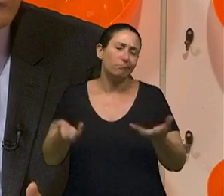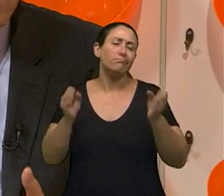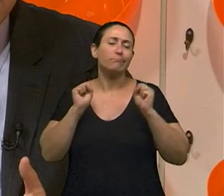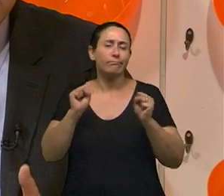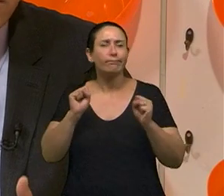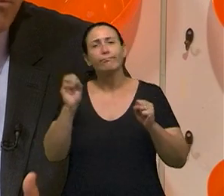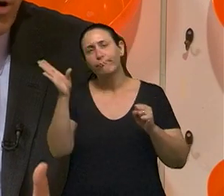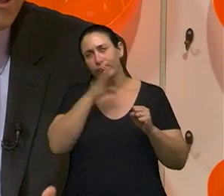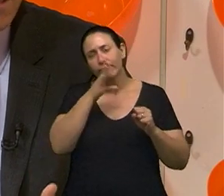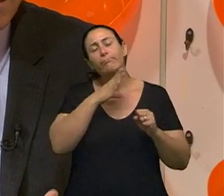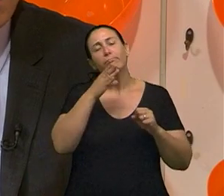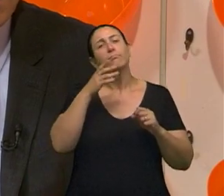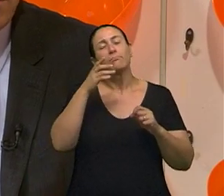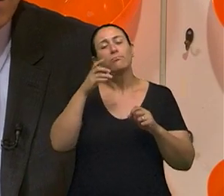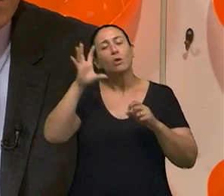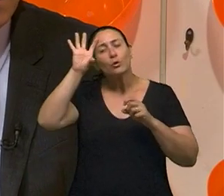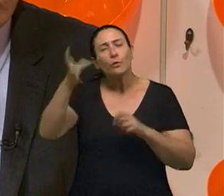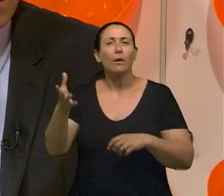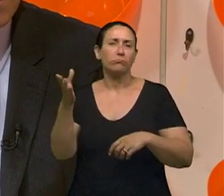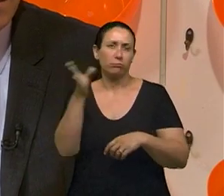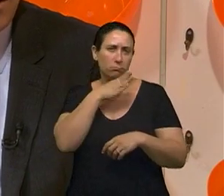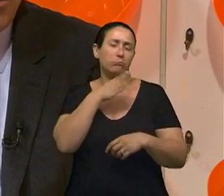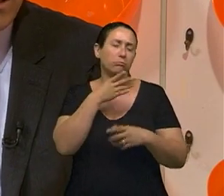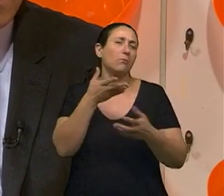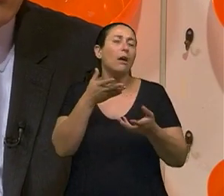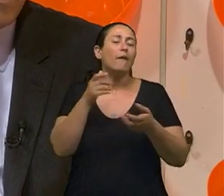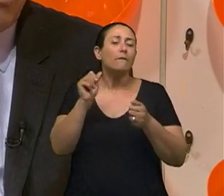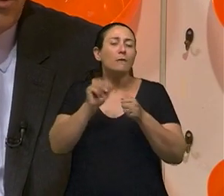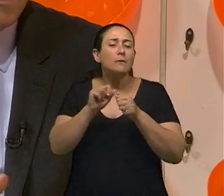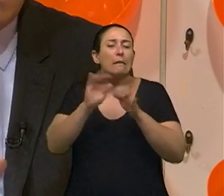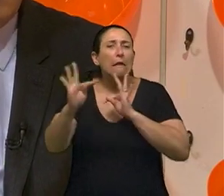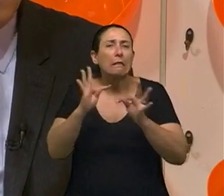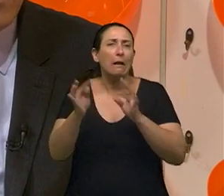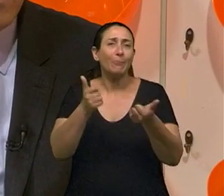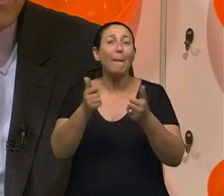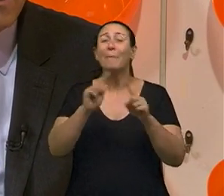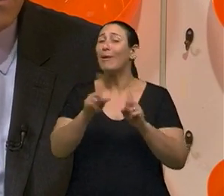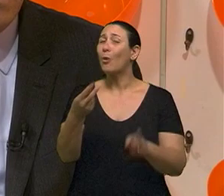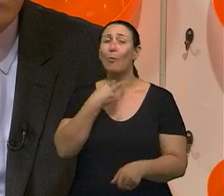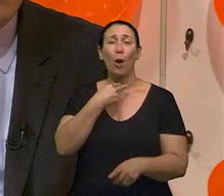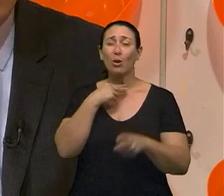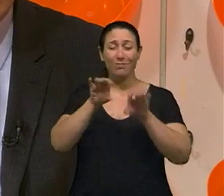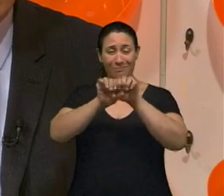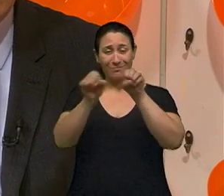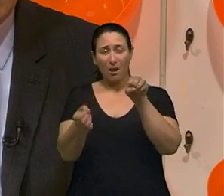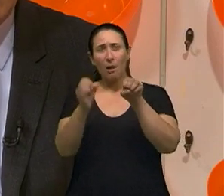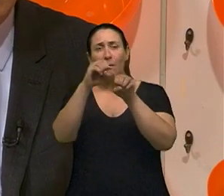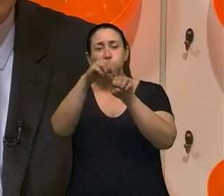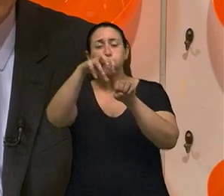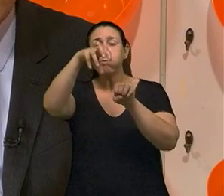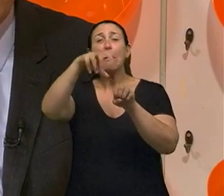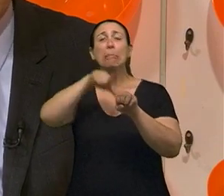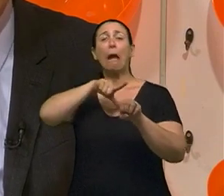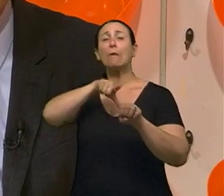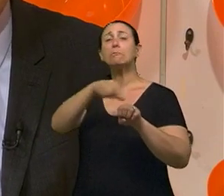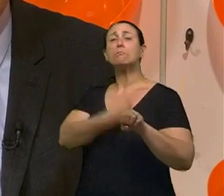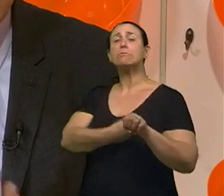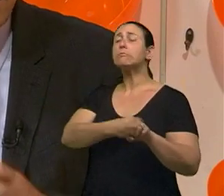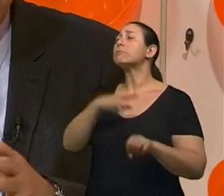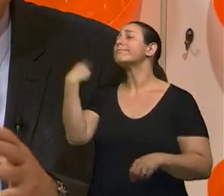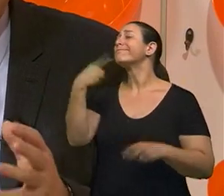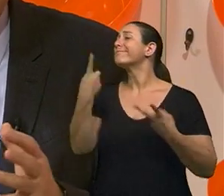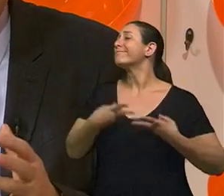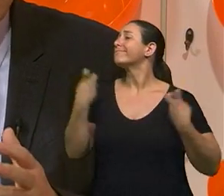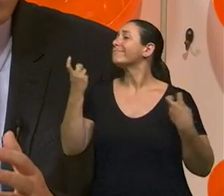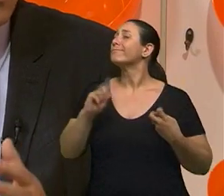num período em que a gente pode tratar de maneira adequada o que não se pode é ter o aneurisma e não detectar porque aí a tendência